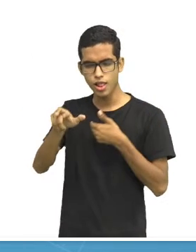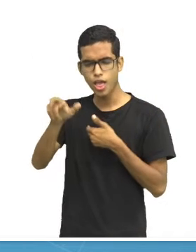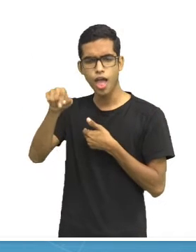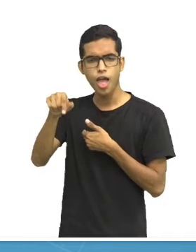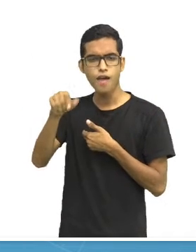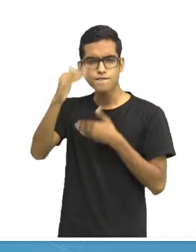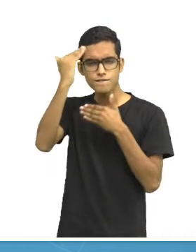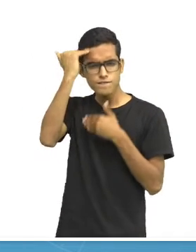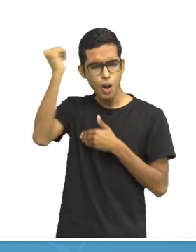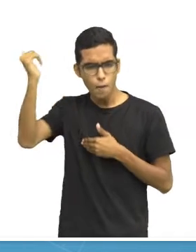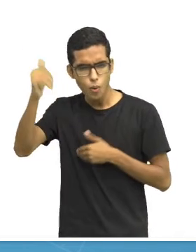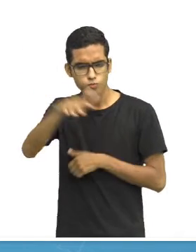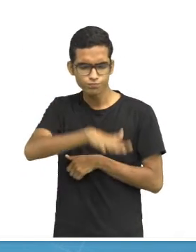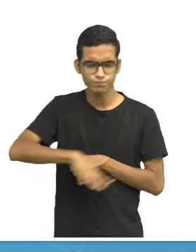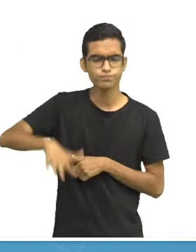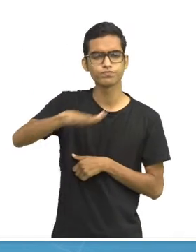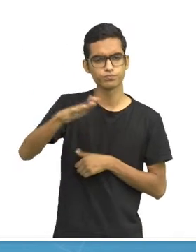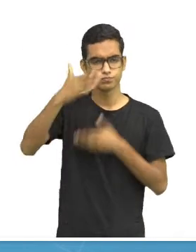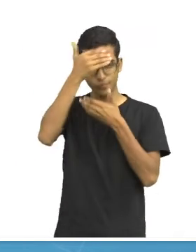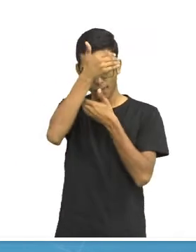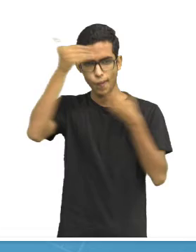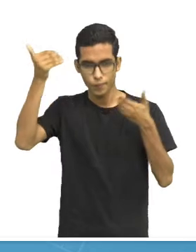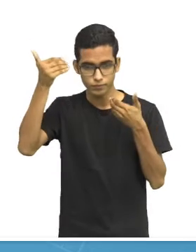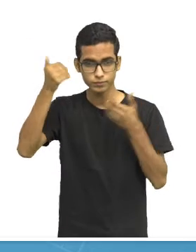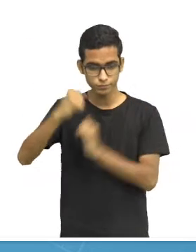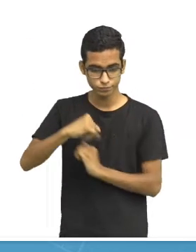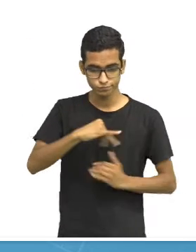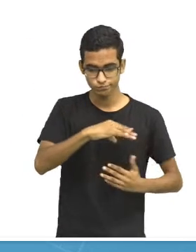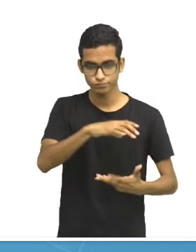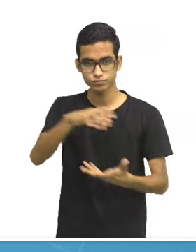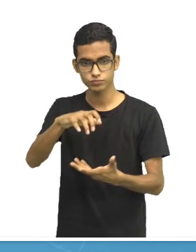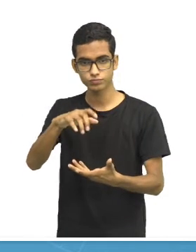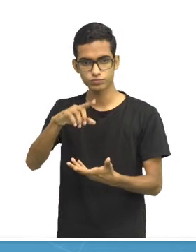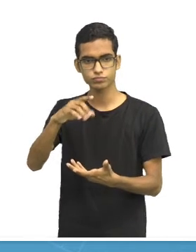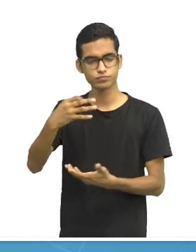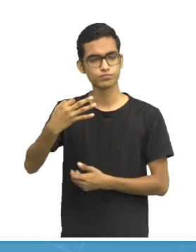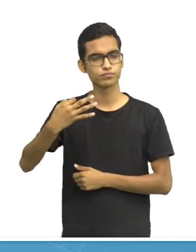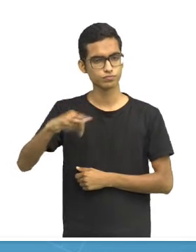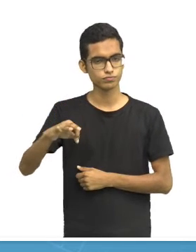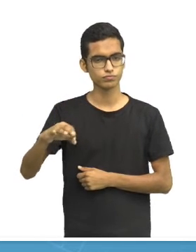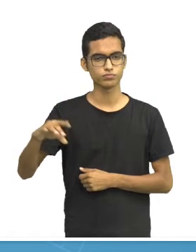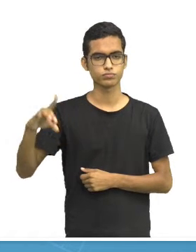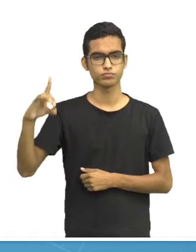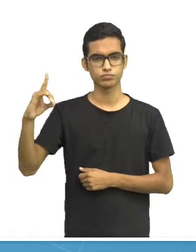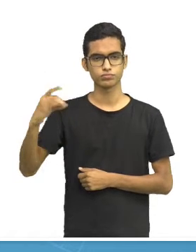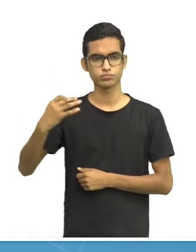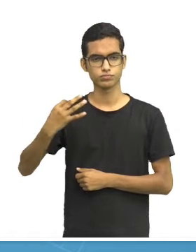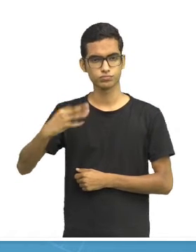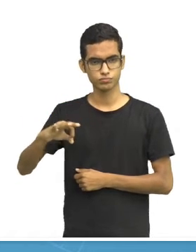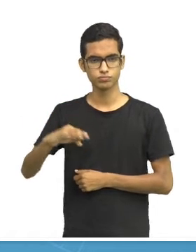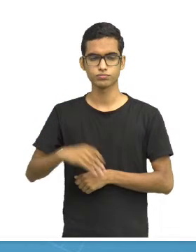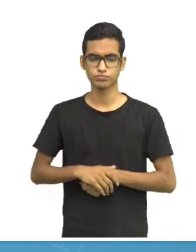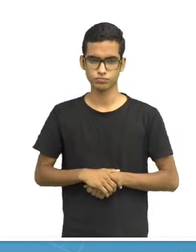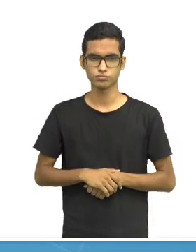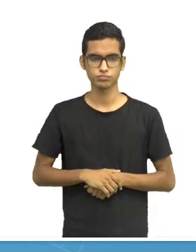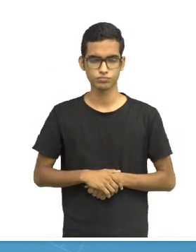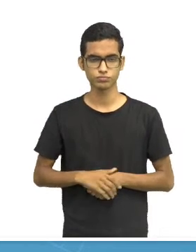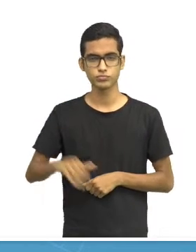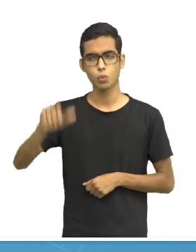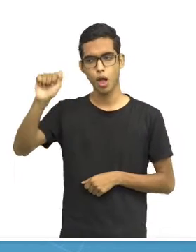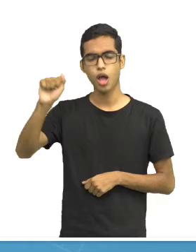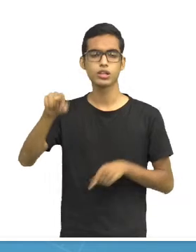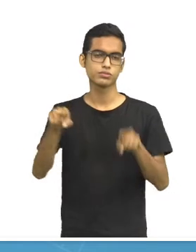a primeira a gente pode considerar também como certo, né? Porque os objetos, eles se apresentam de formas